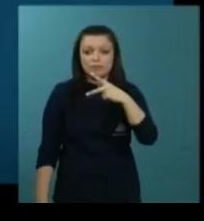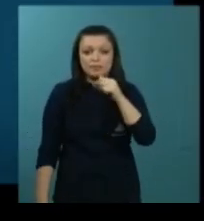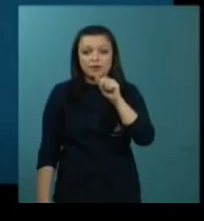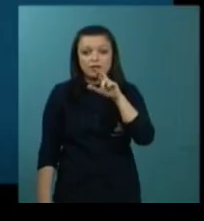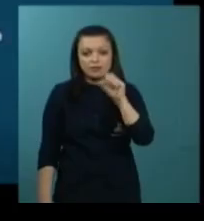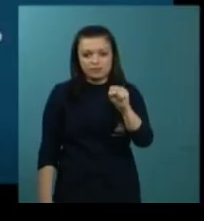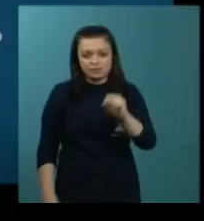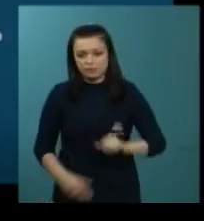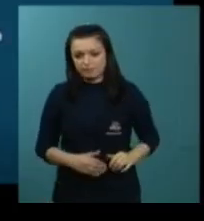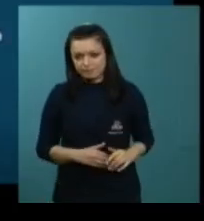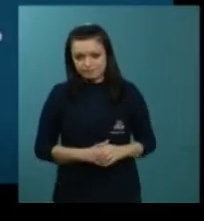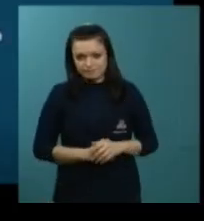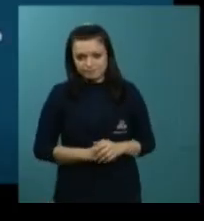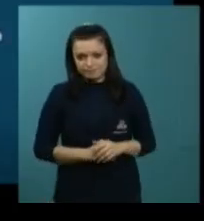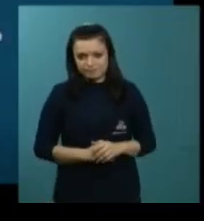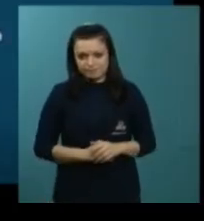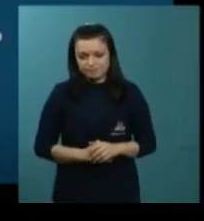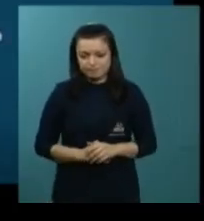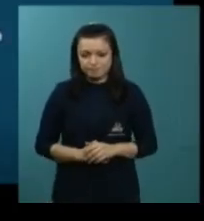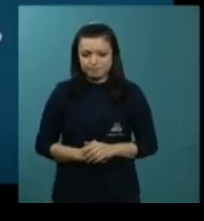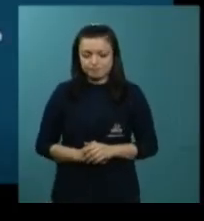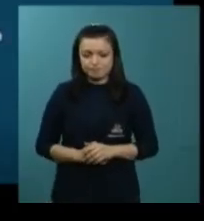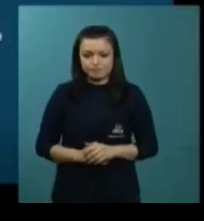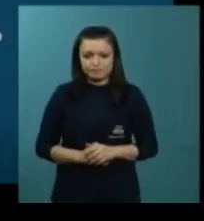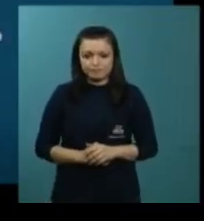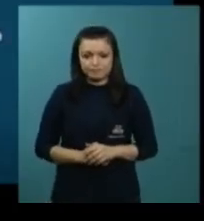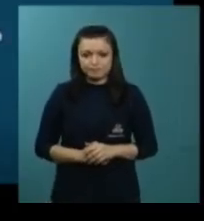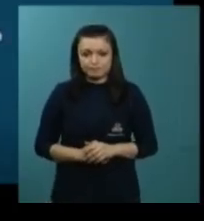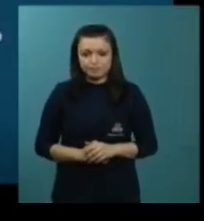algarismos pares.